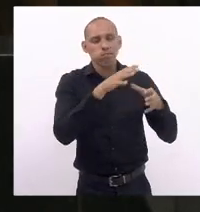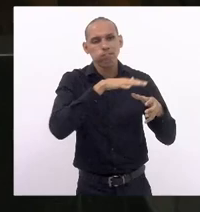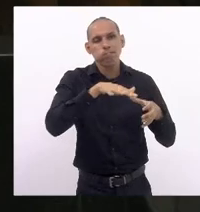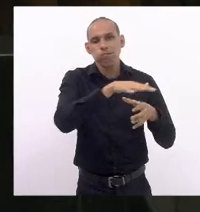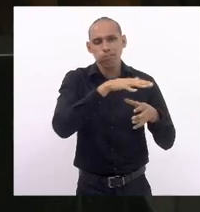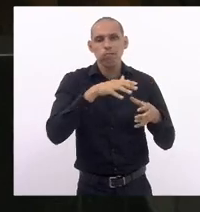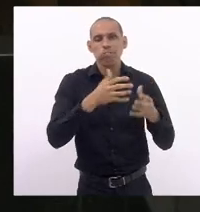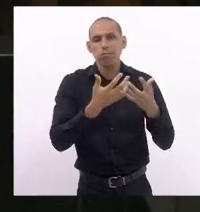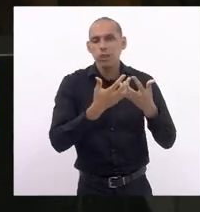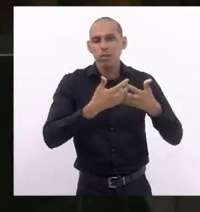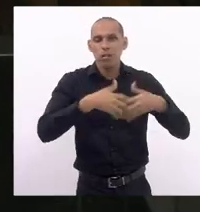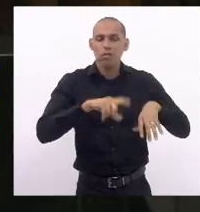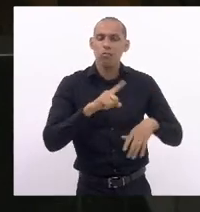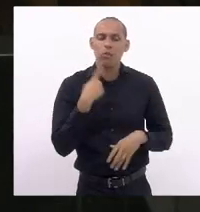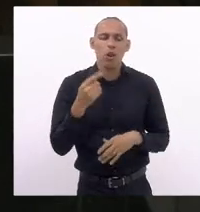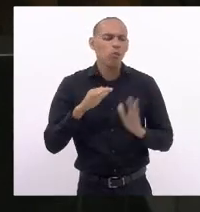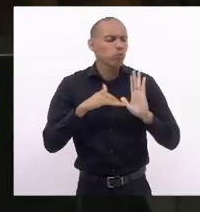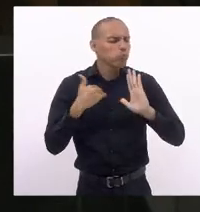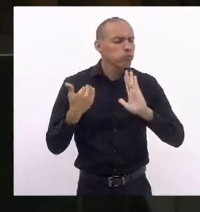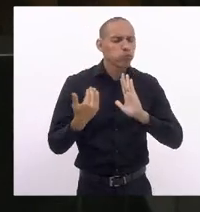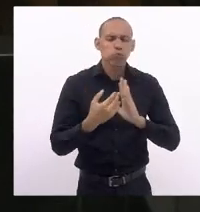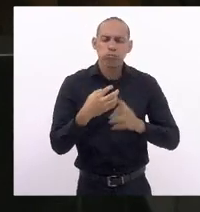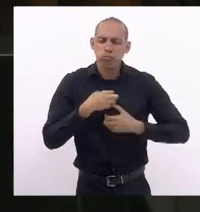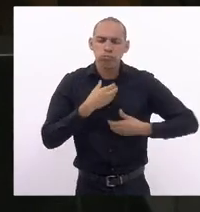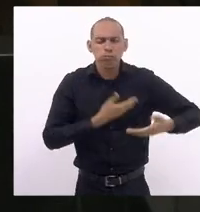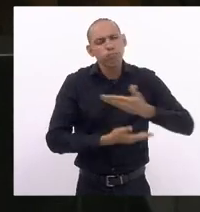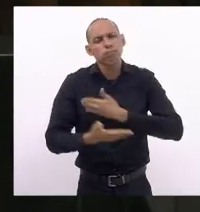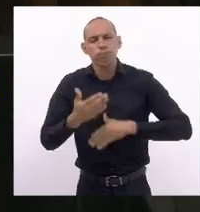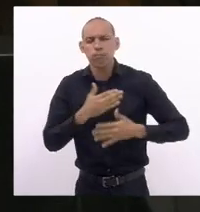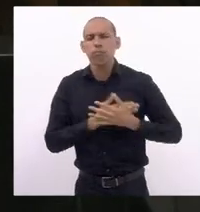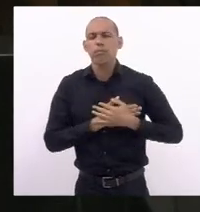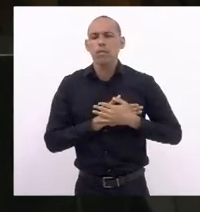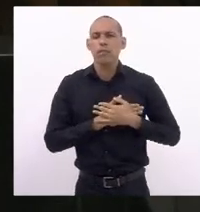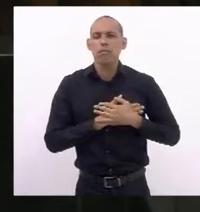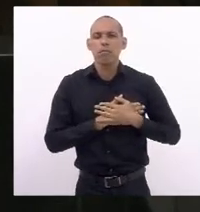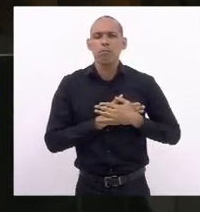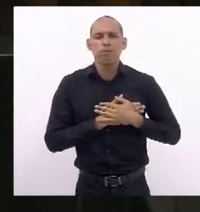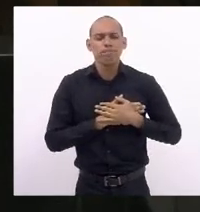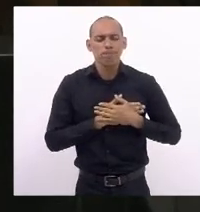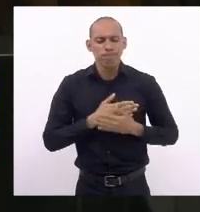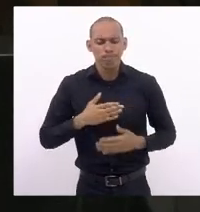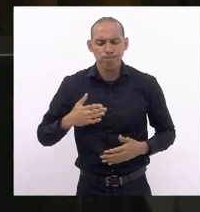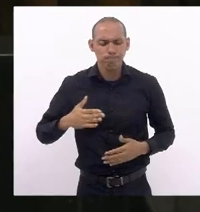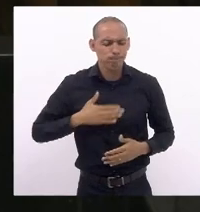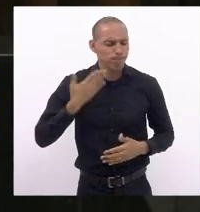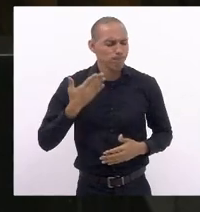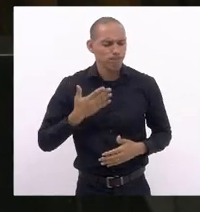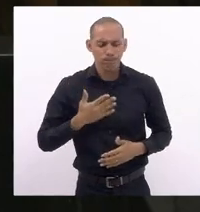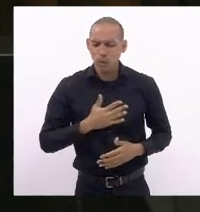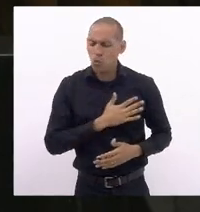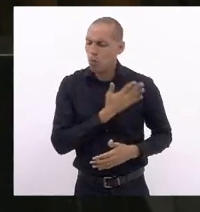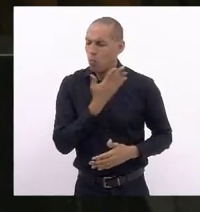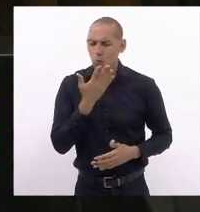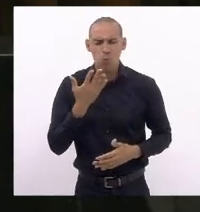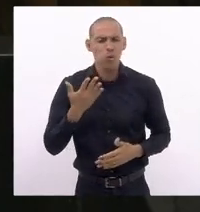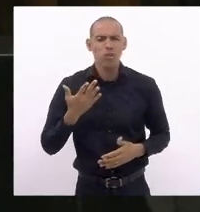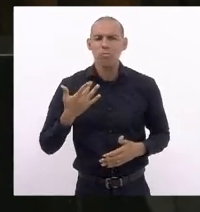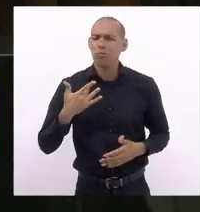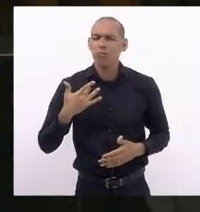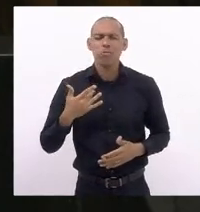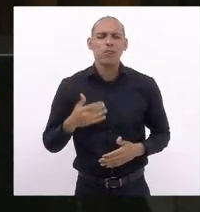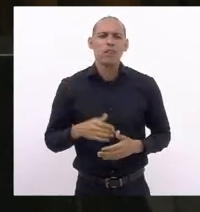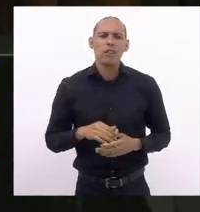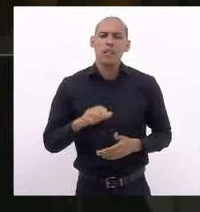dizer que nós todos estamos, em primeiro lugar, solidários, consternados com tudo o que aconteceu e absolutamente